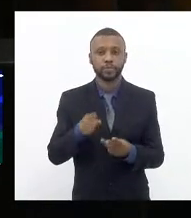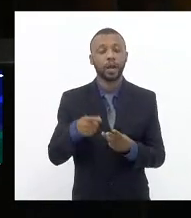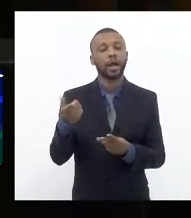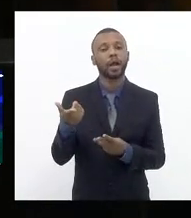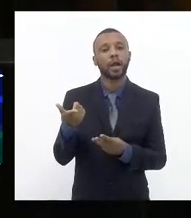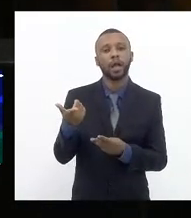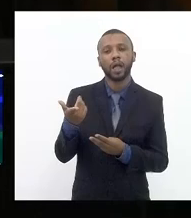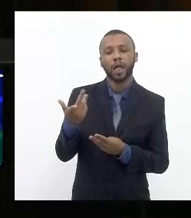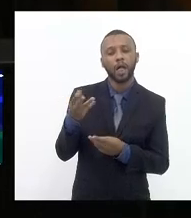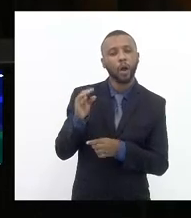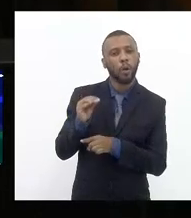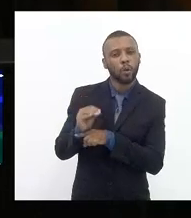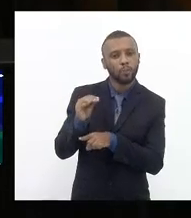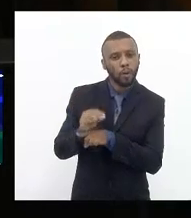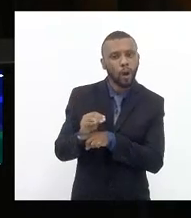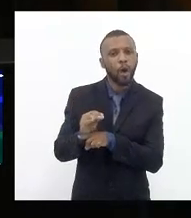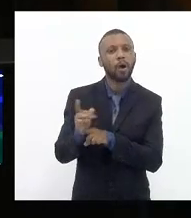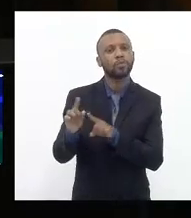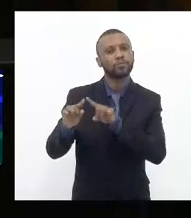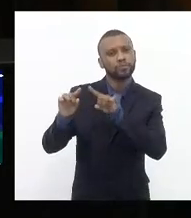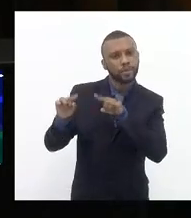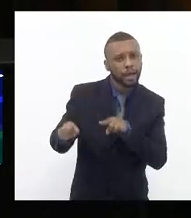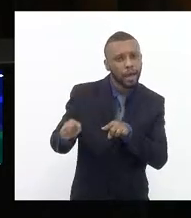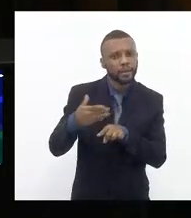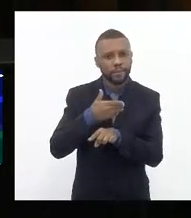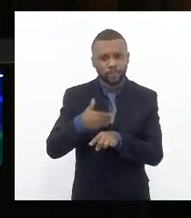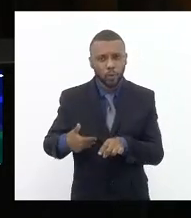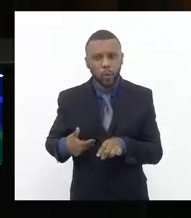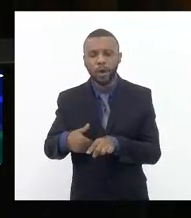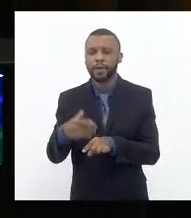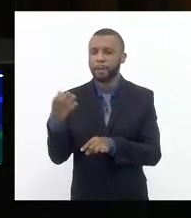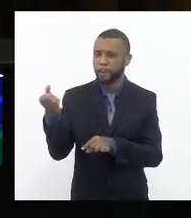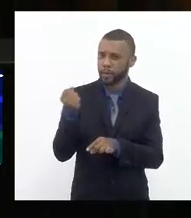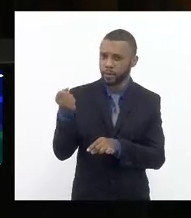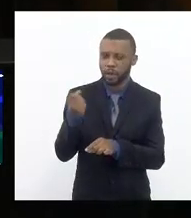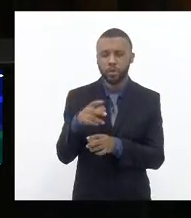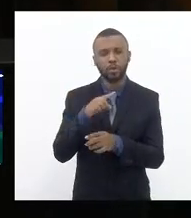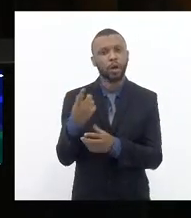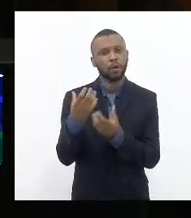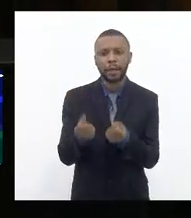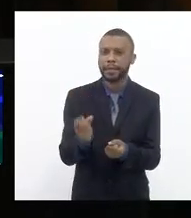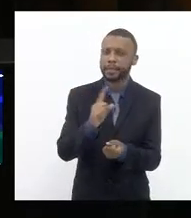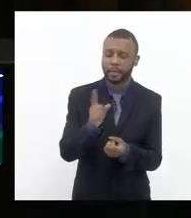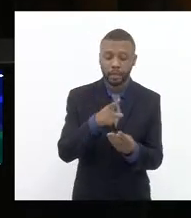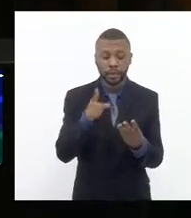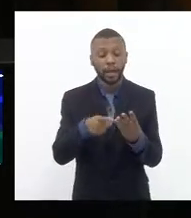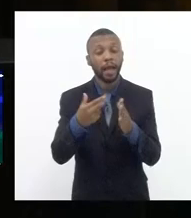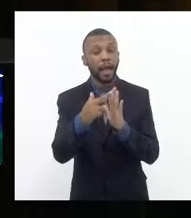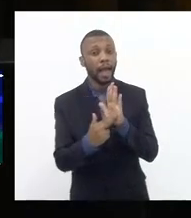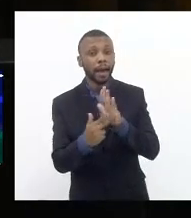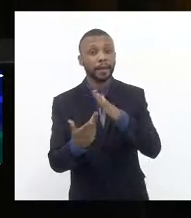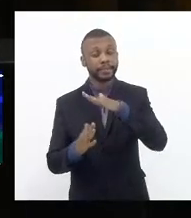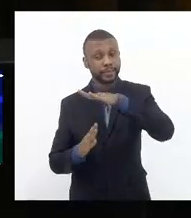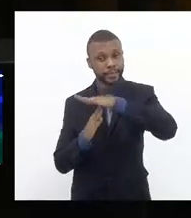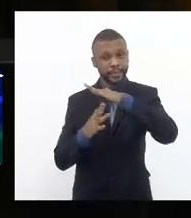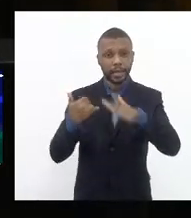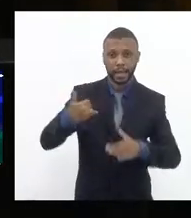Contribuição de nativos e pensionistas abaixo do teto, a gente não vai aceitar. E requisito de idade mínima.